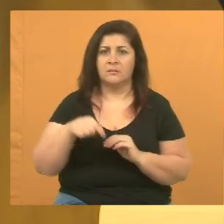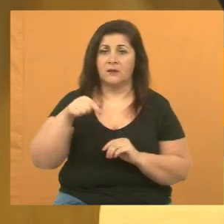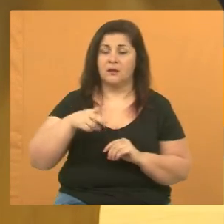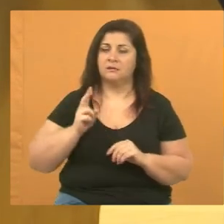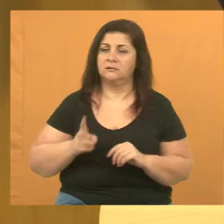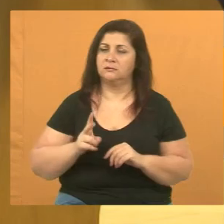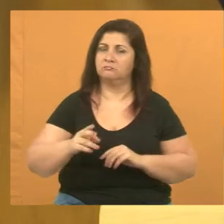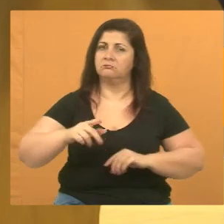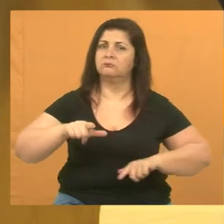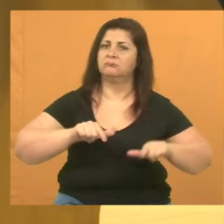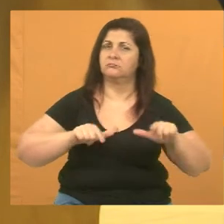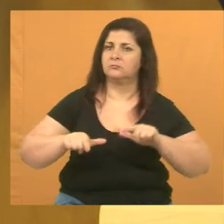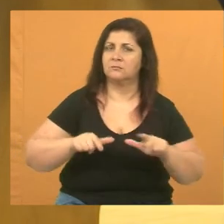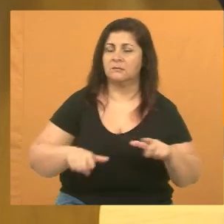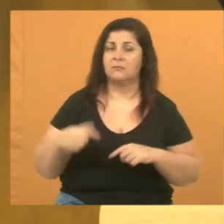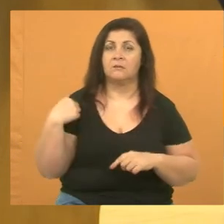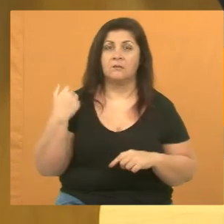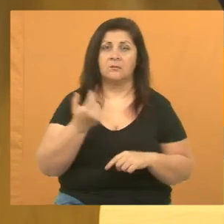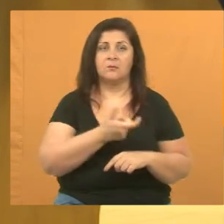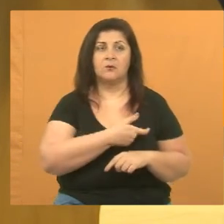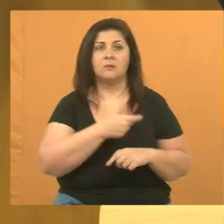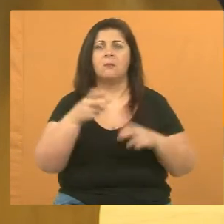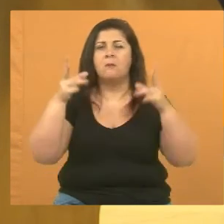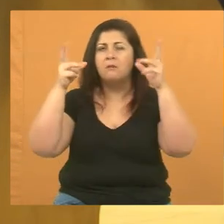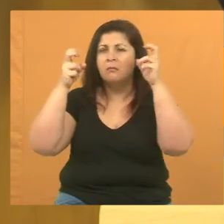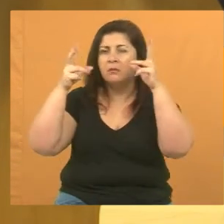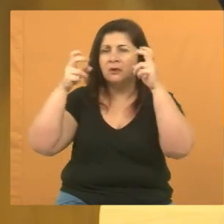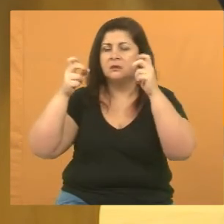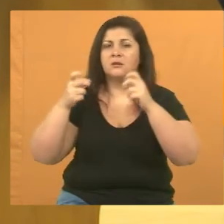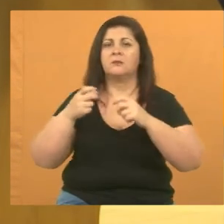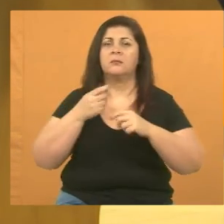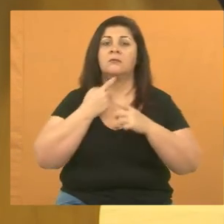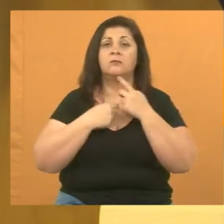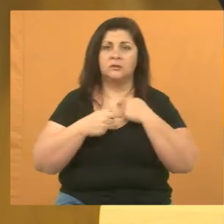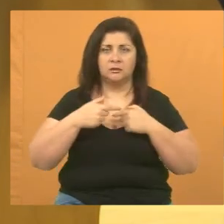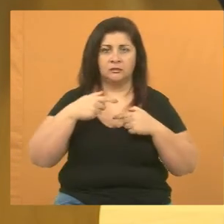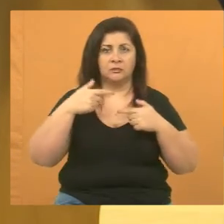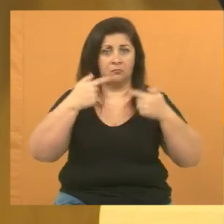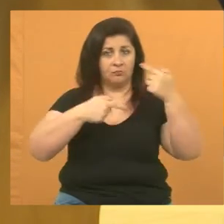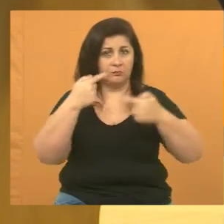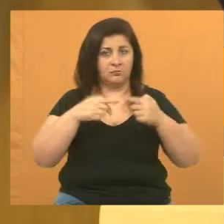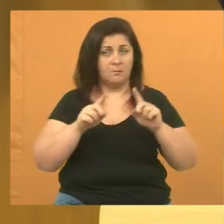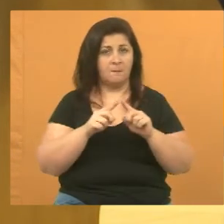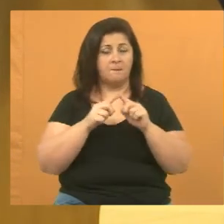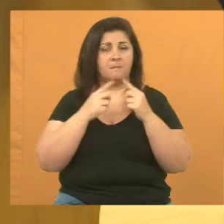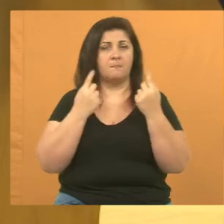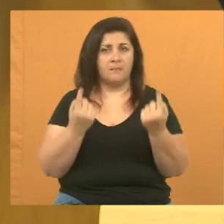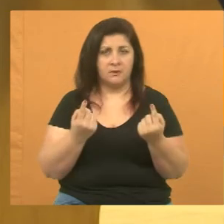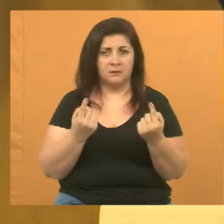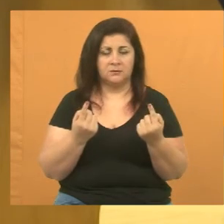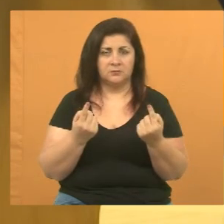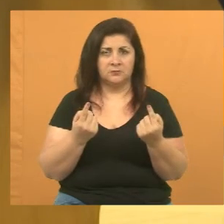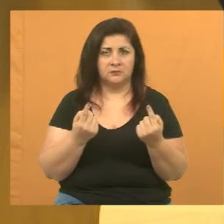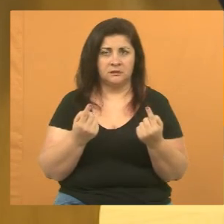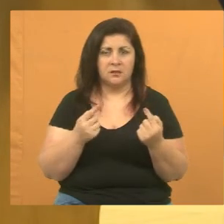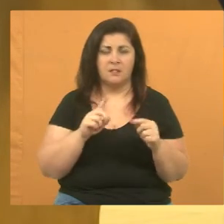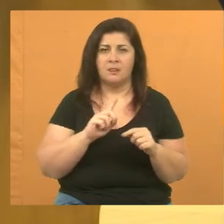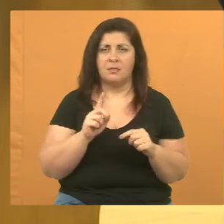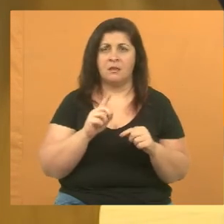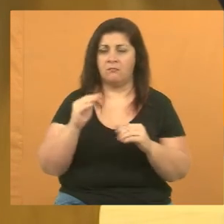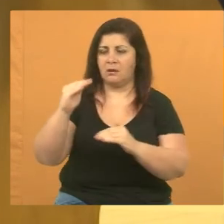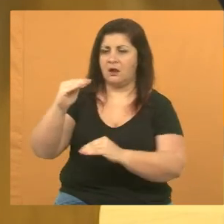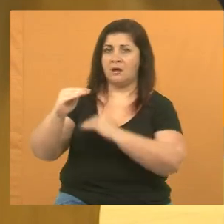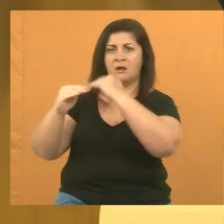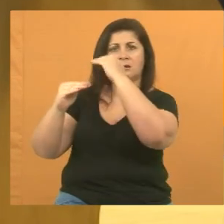um exercício de a gente enxergar o interesse da política, mas que esse interesse da política não prevaleça